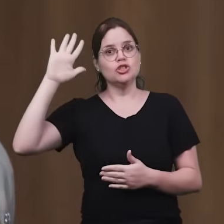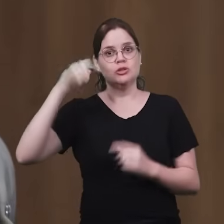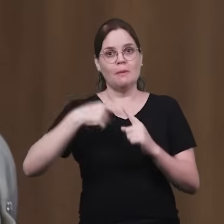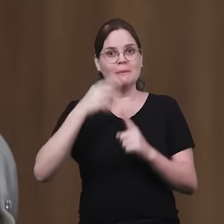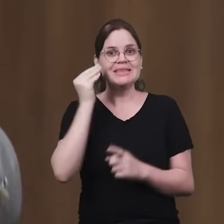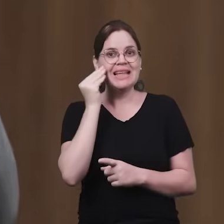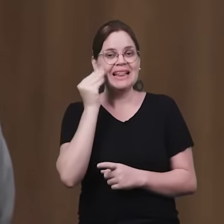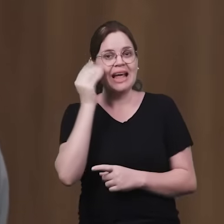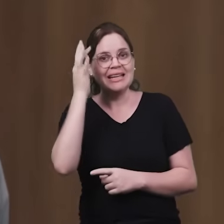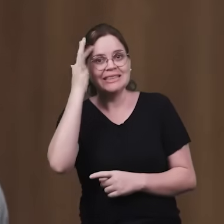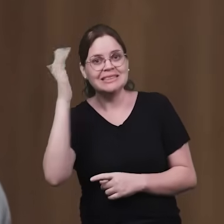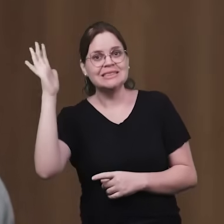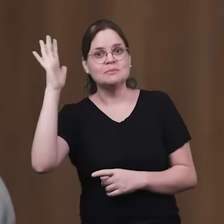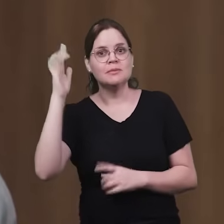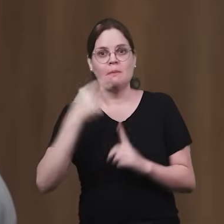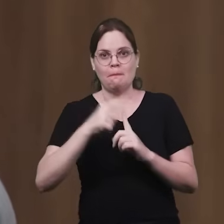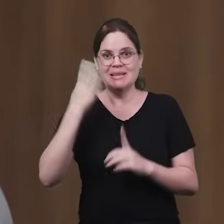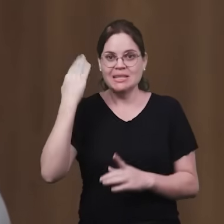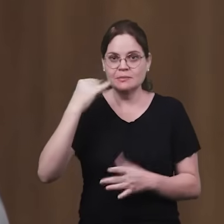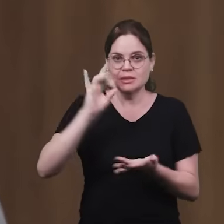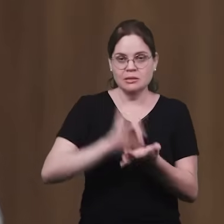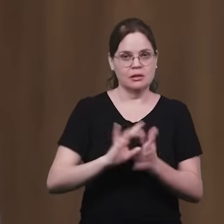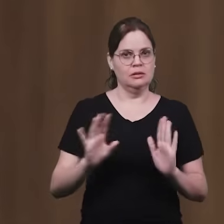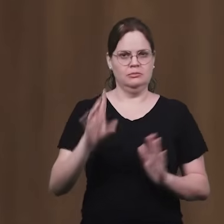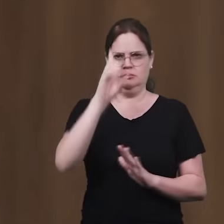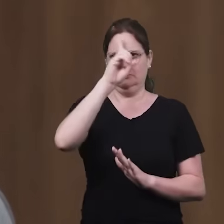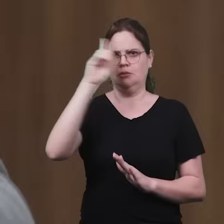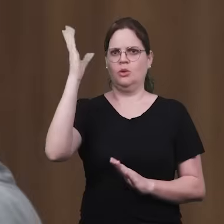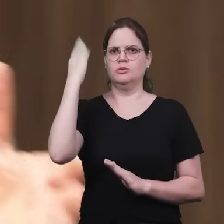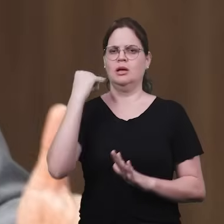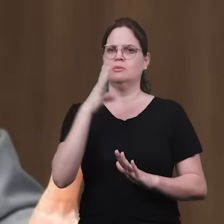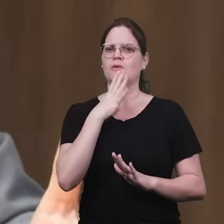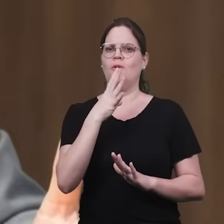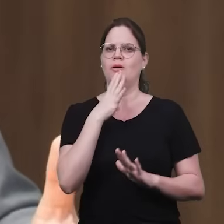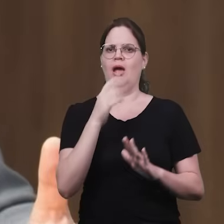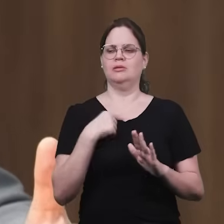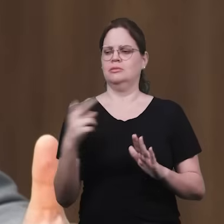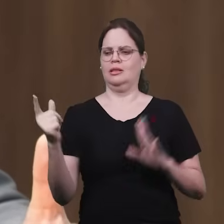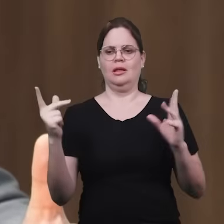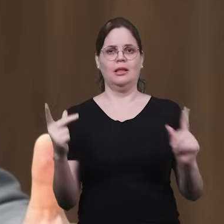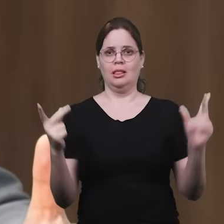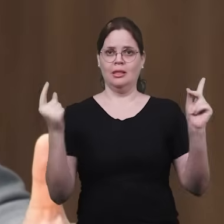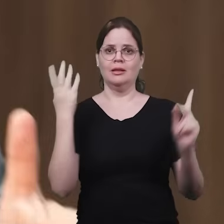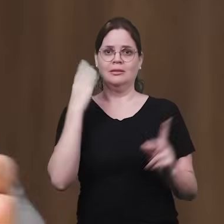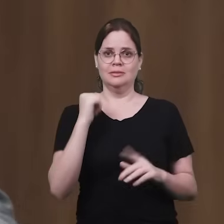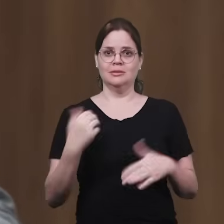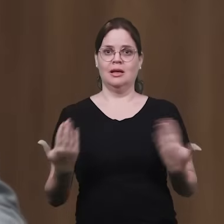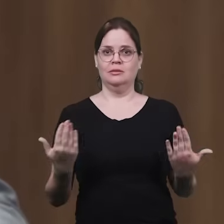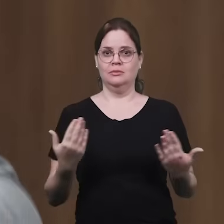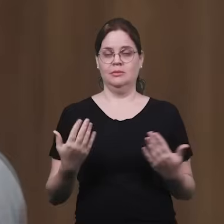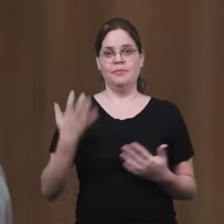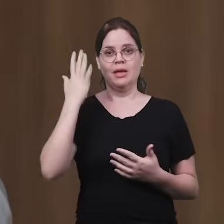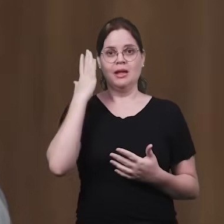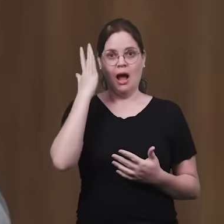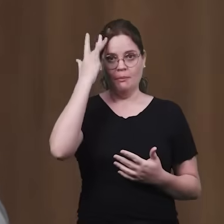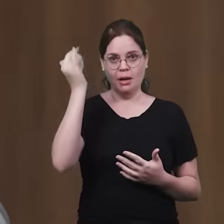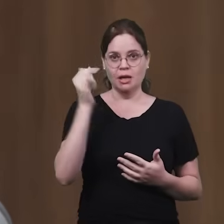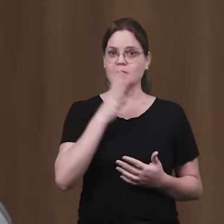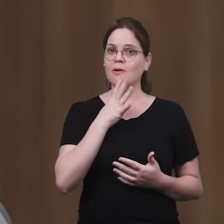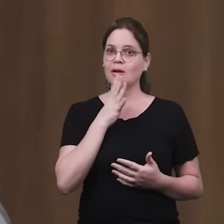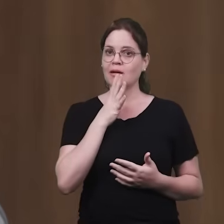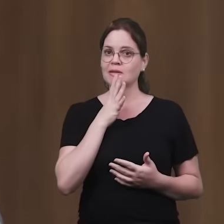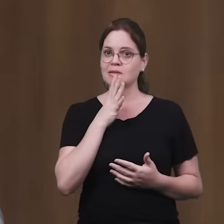imaginar, tentar antever, mas não sabemos. Deus é de eternidade a eternidade. Então aquele que conhece o